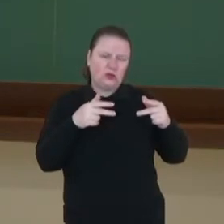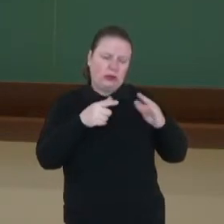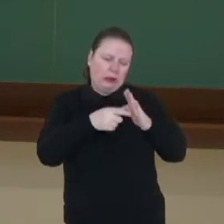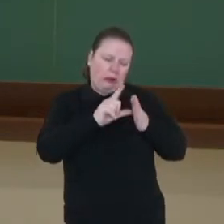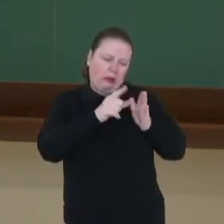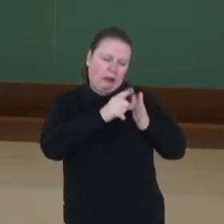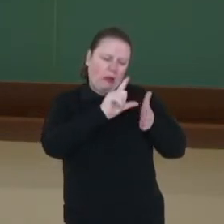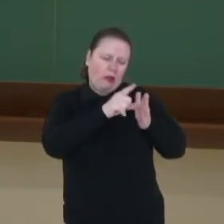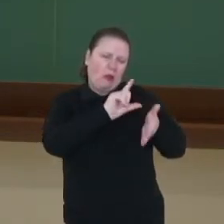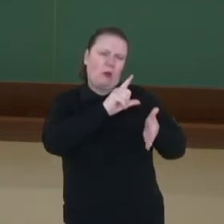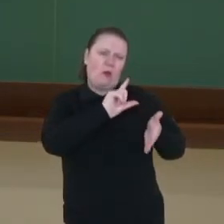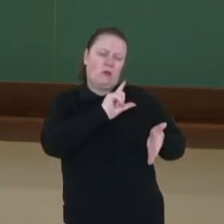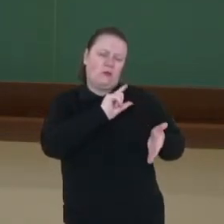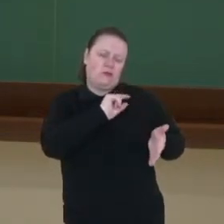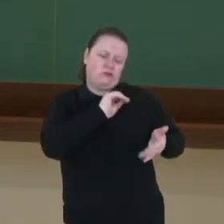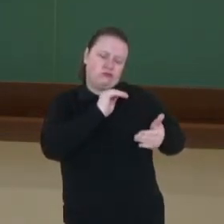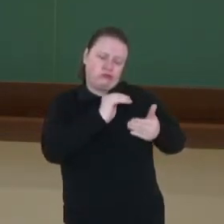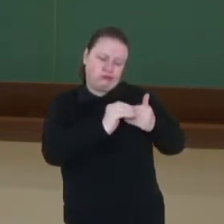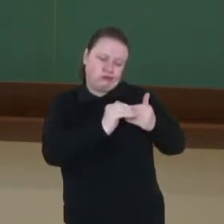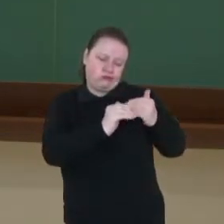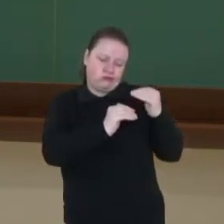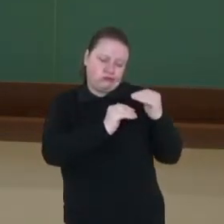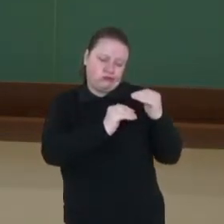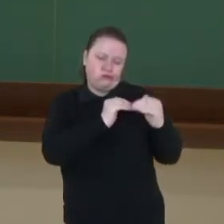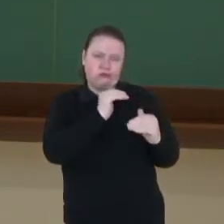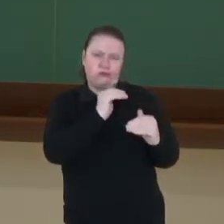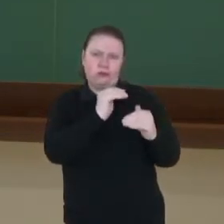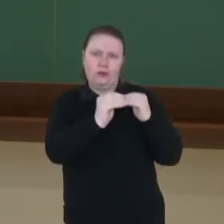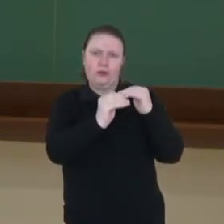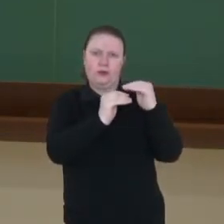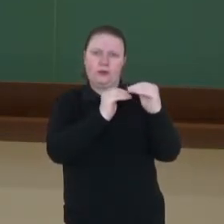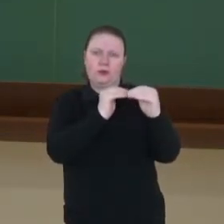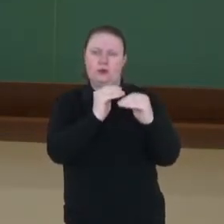processo evolutivo